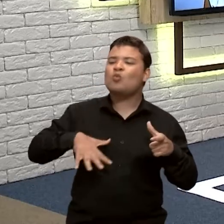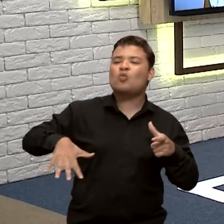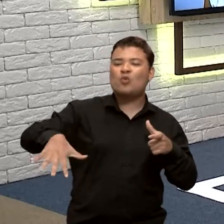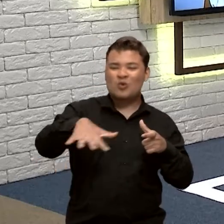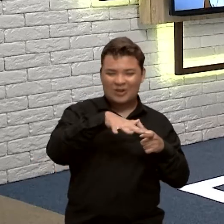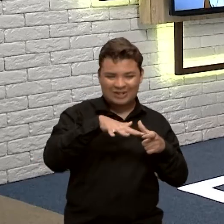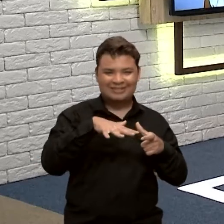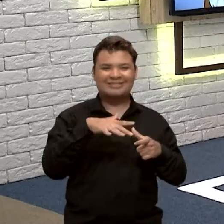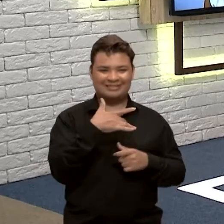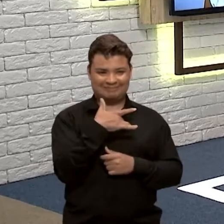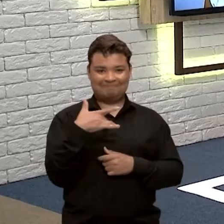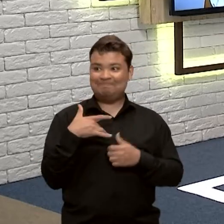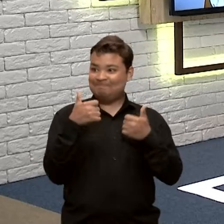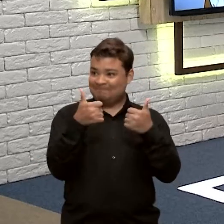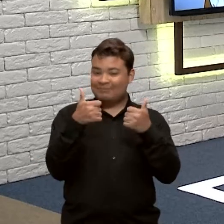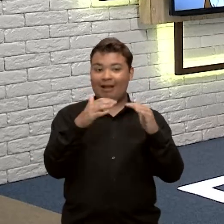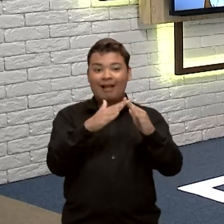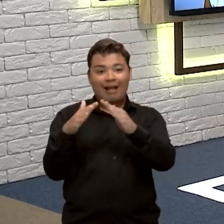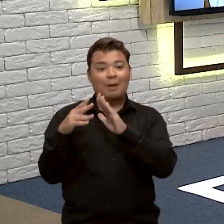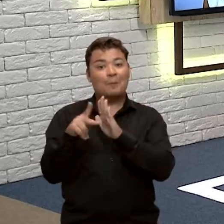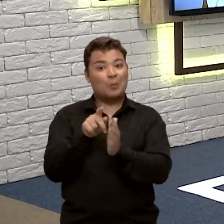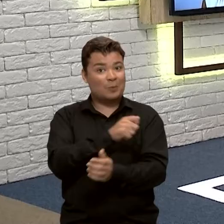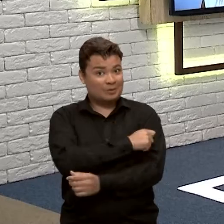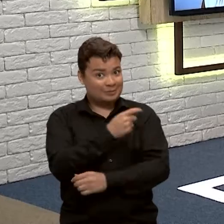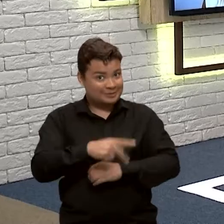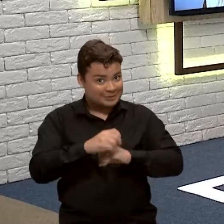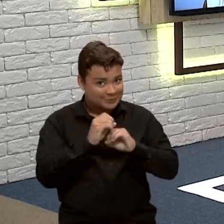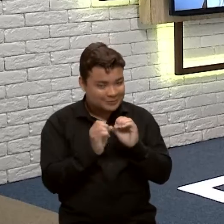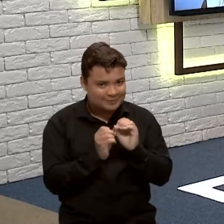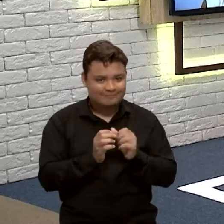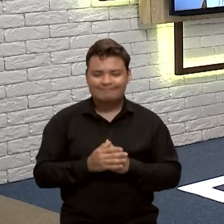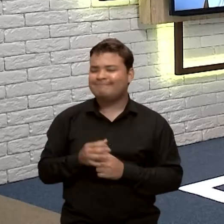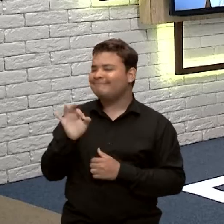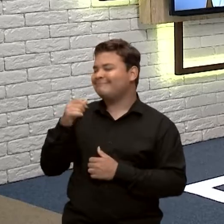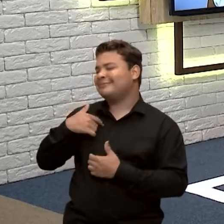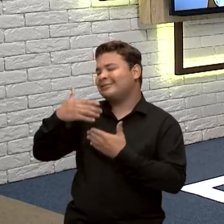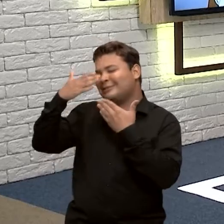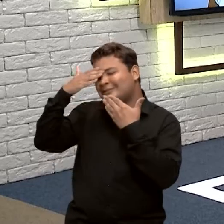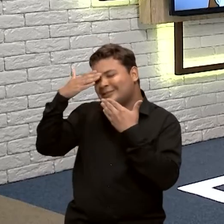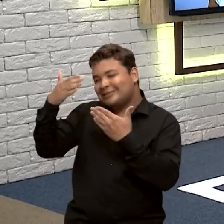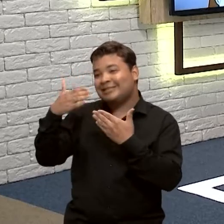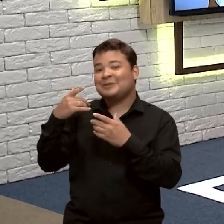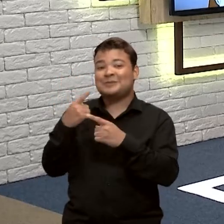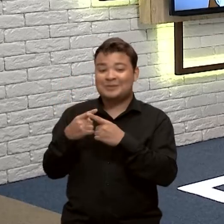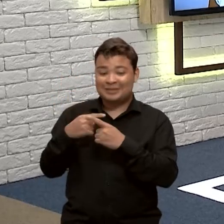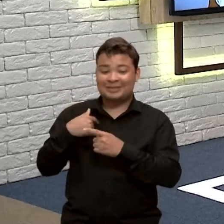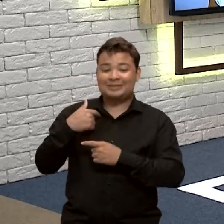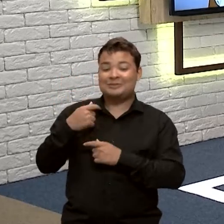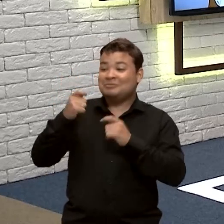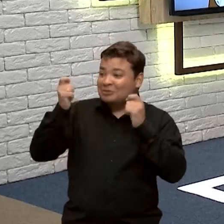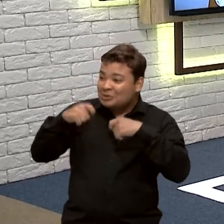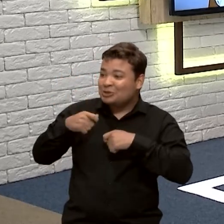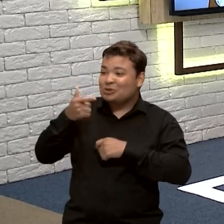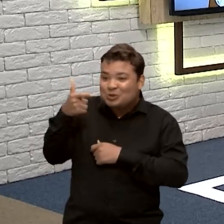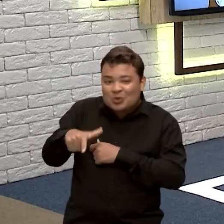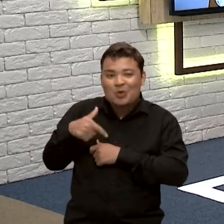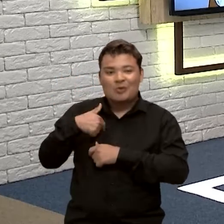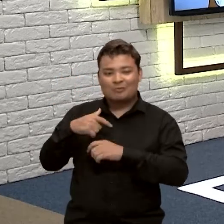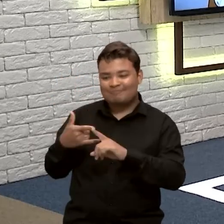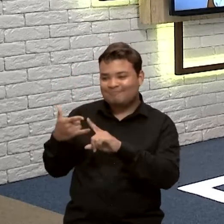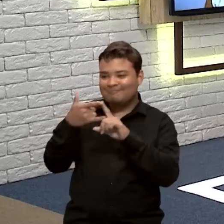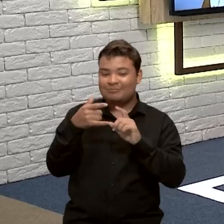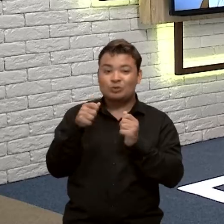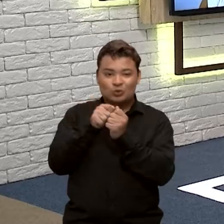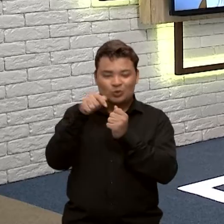casas do estudante aqui da UFG. Eu que agradeço, Camila, a possibilidade de mais uma vez participar aqui com vocês. Eu